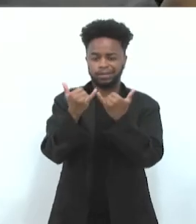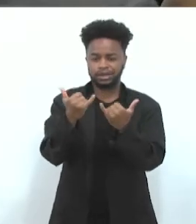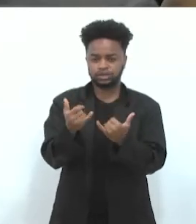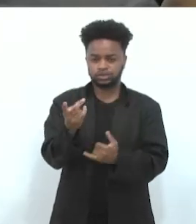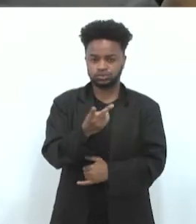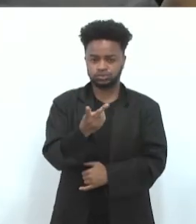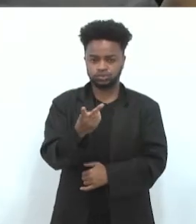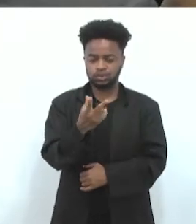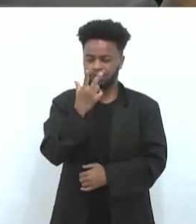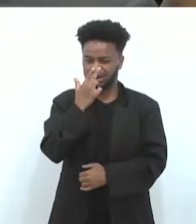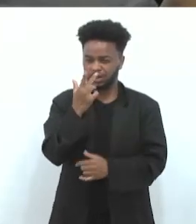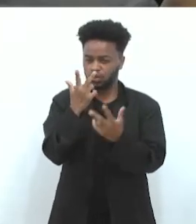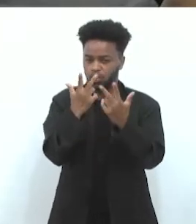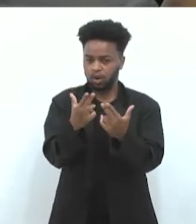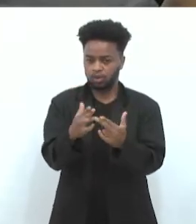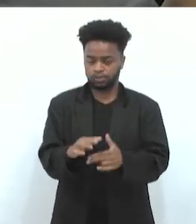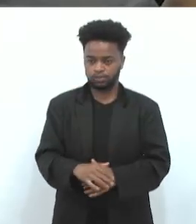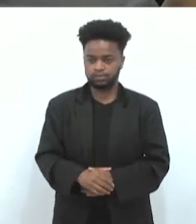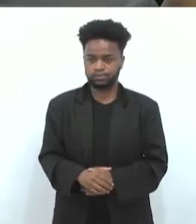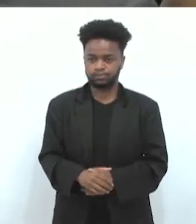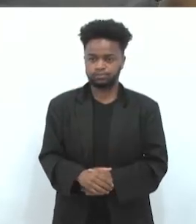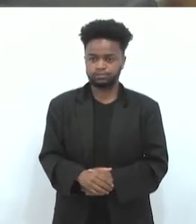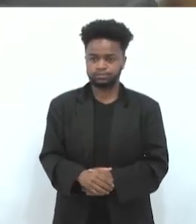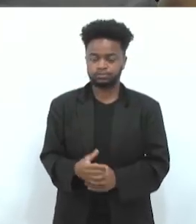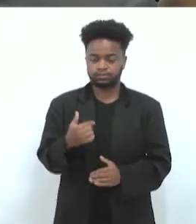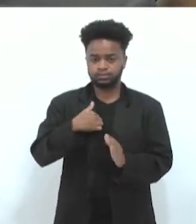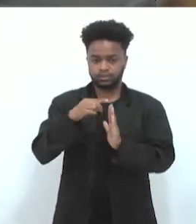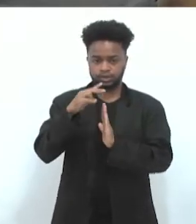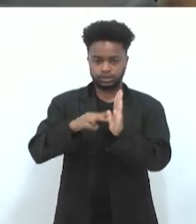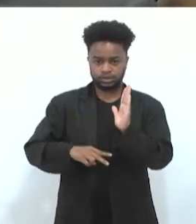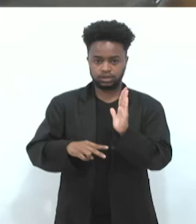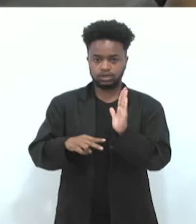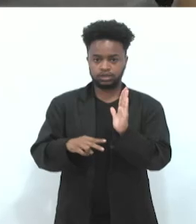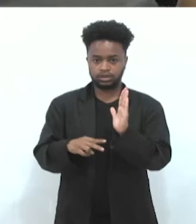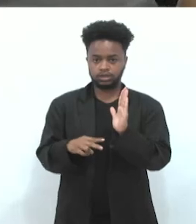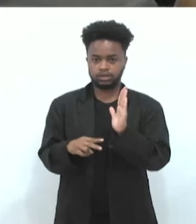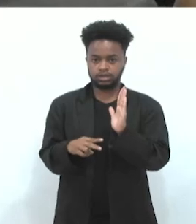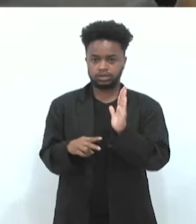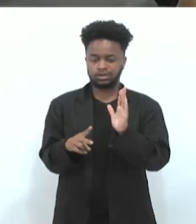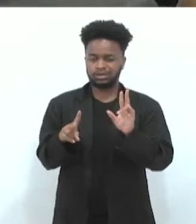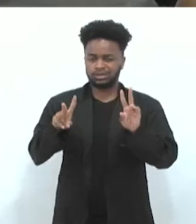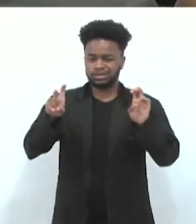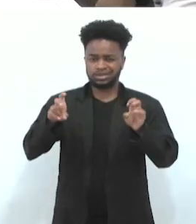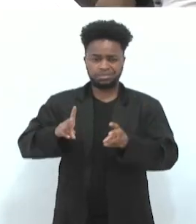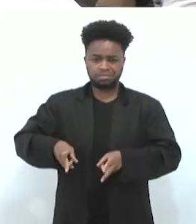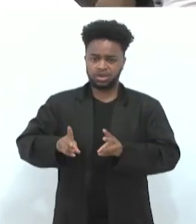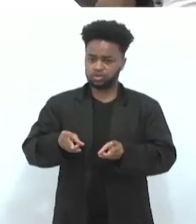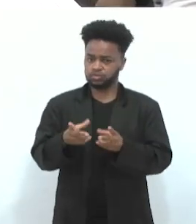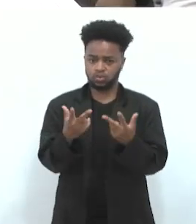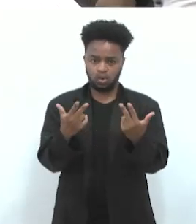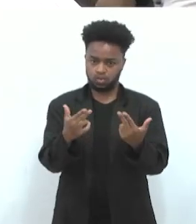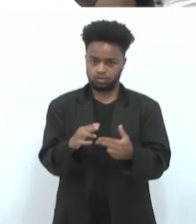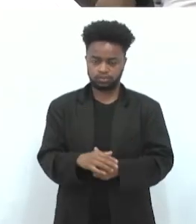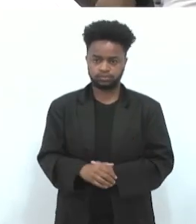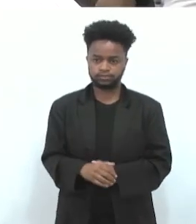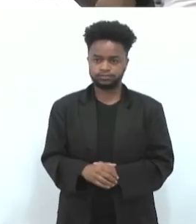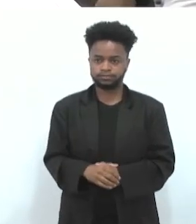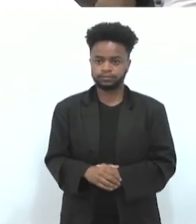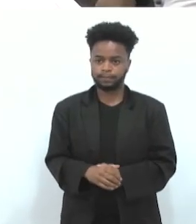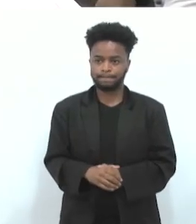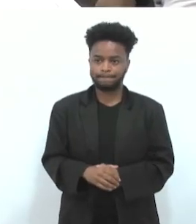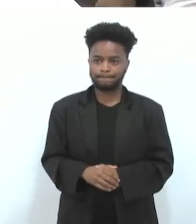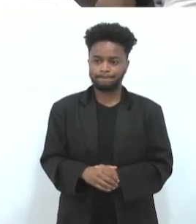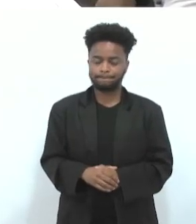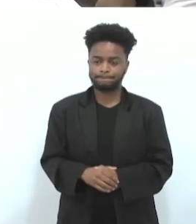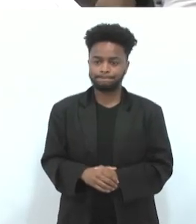É, praticamente iguais. Se São, for são. fazer Pra a discutir, leitura senhor do presidente. pé. É o mesmo tema. É igual, bem igual. Senhor